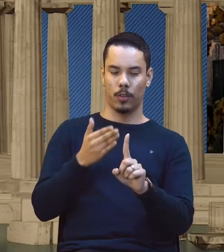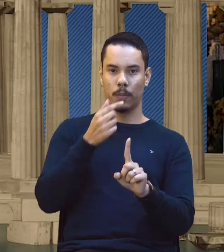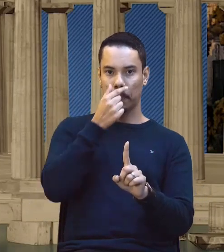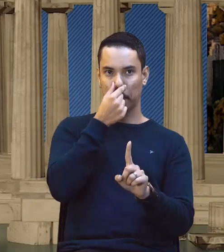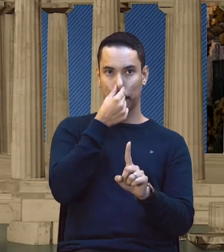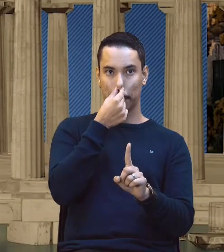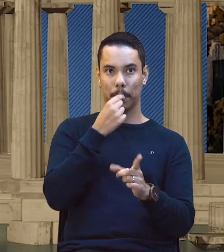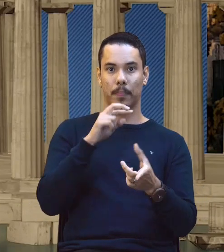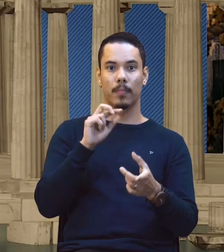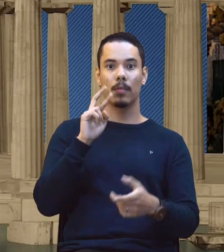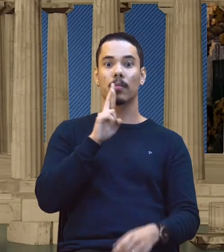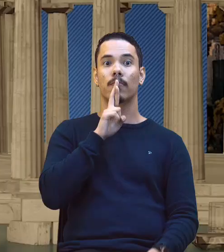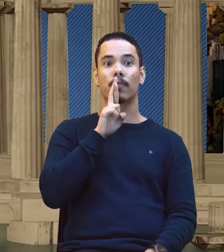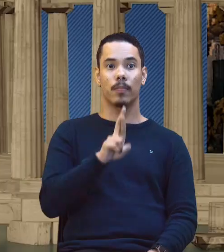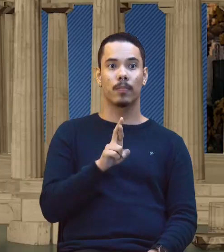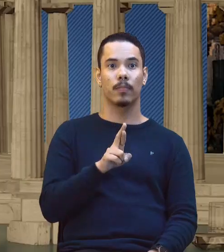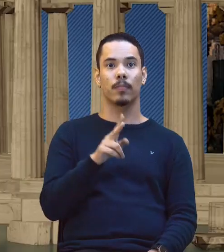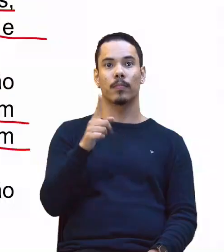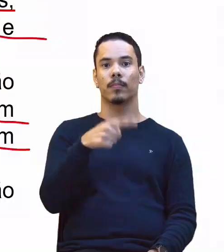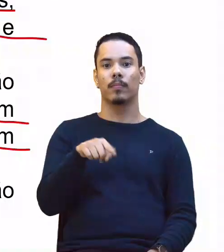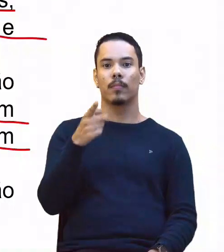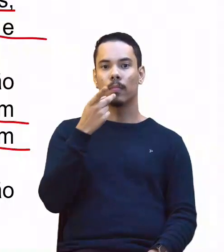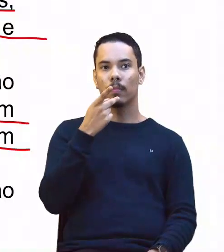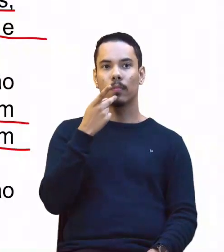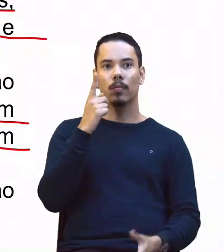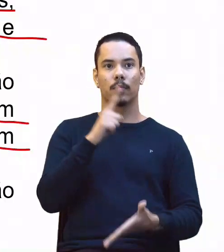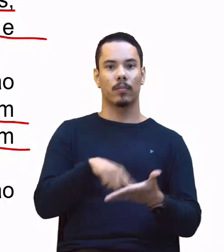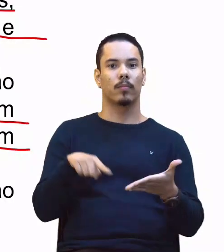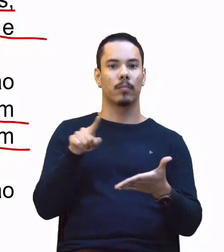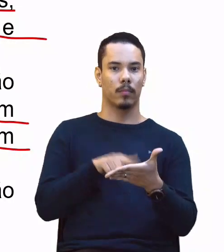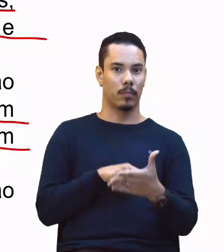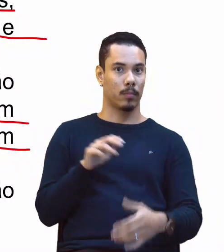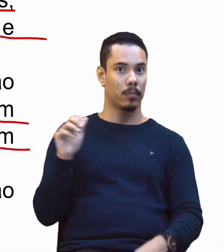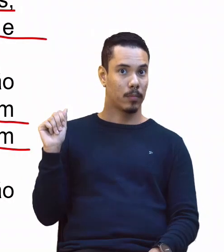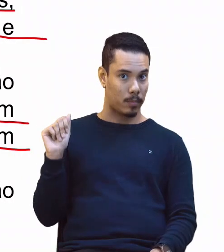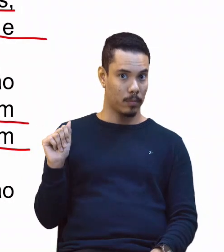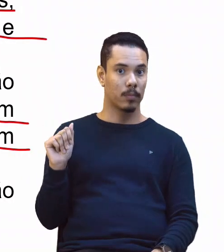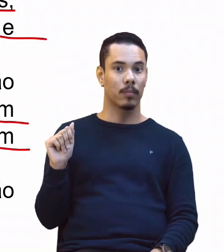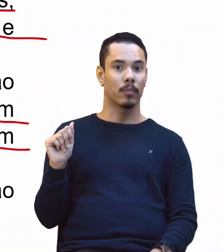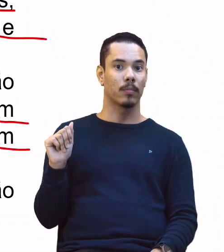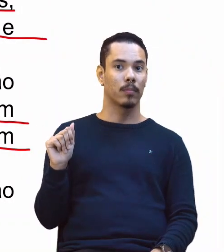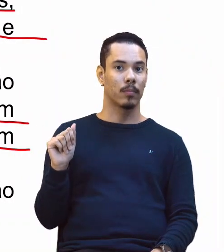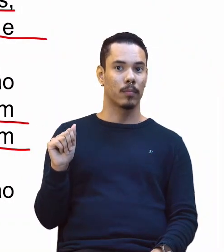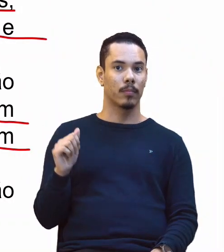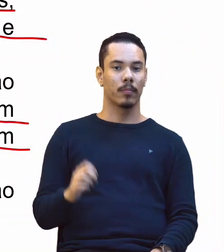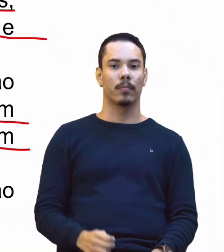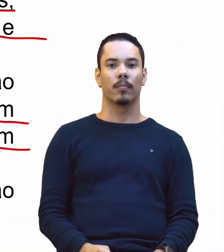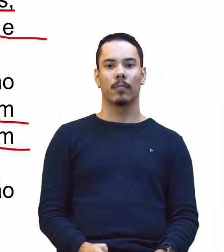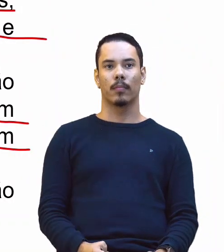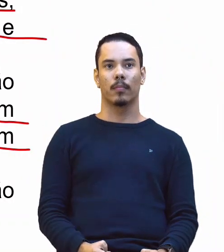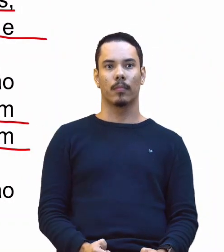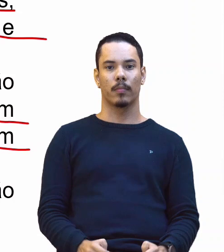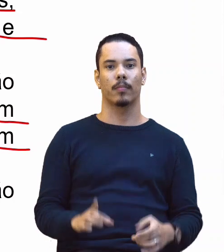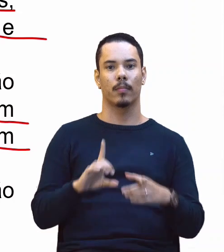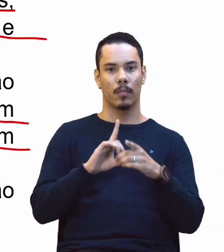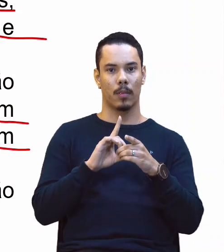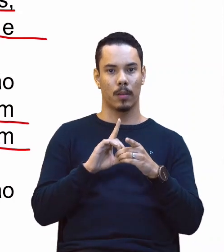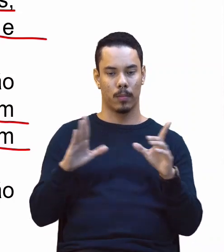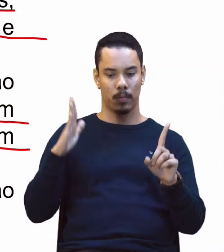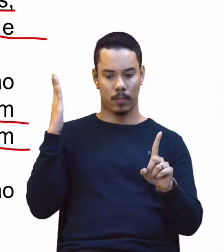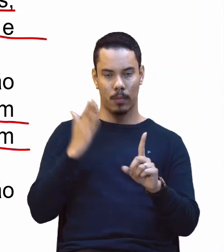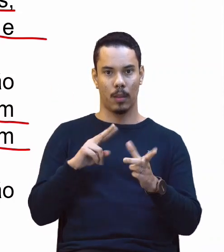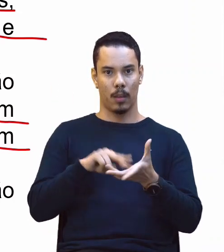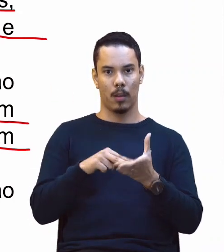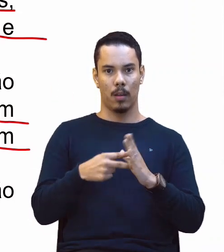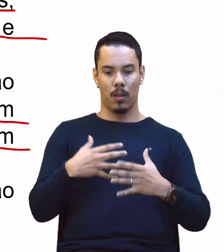respondeu correto que respondeu a alternativa A. Democracia direta seria uma forma de governo